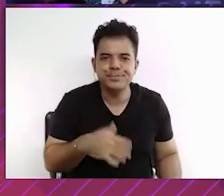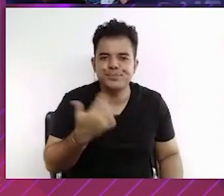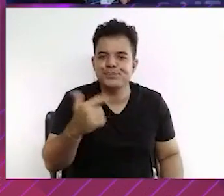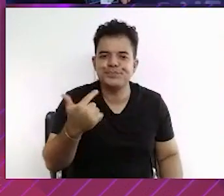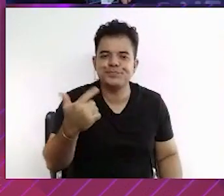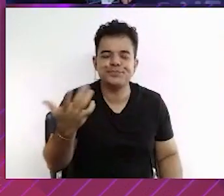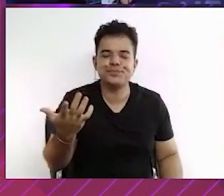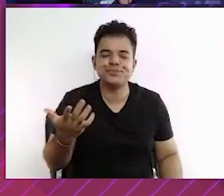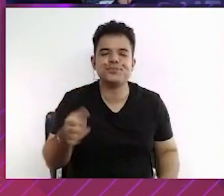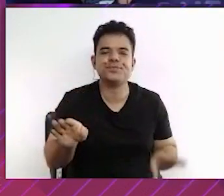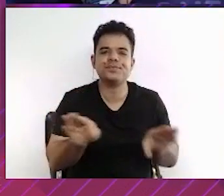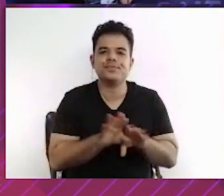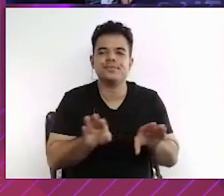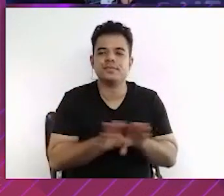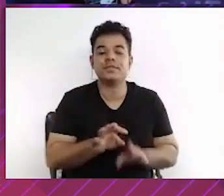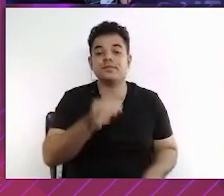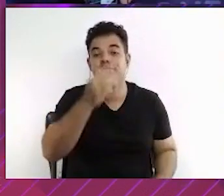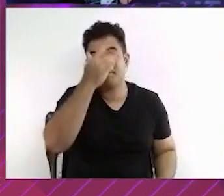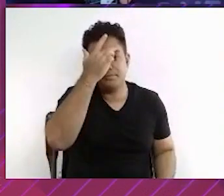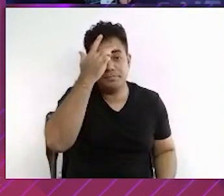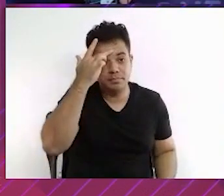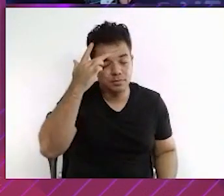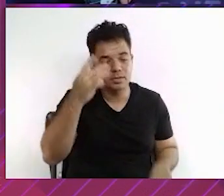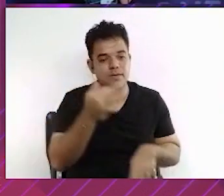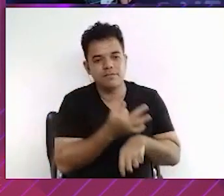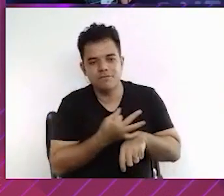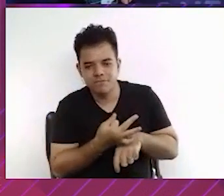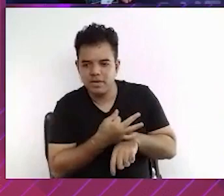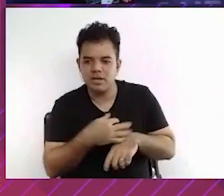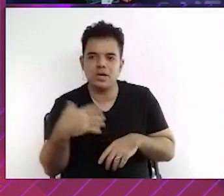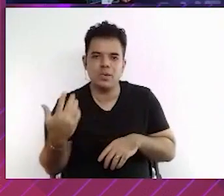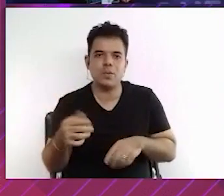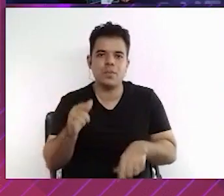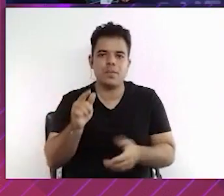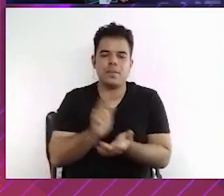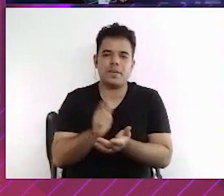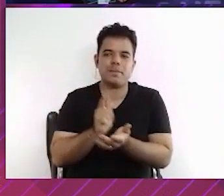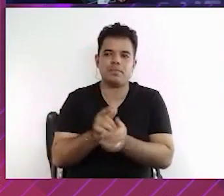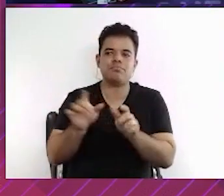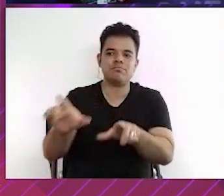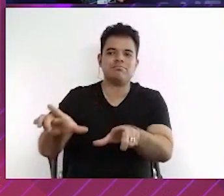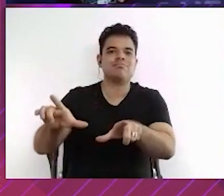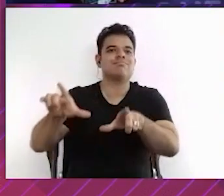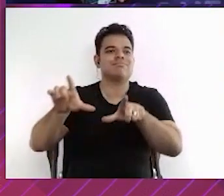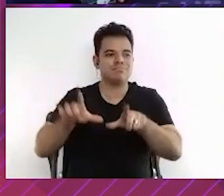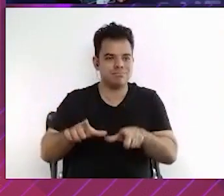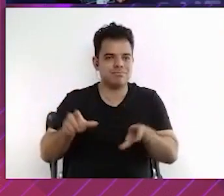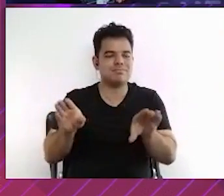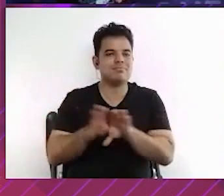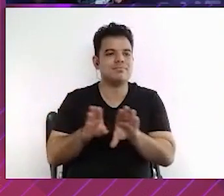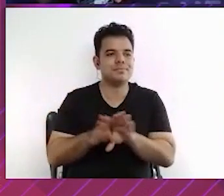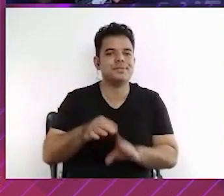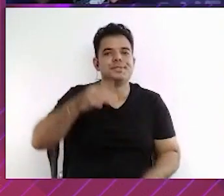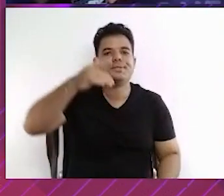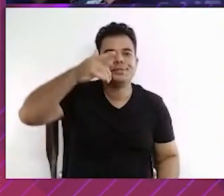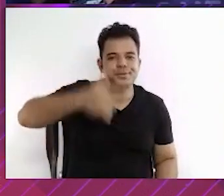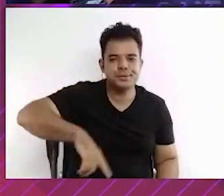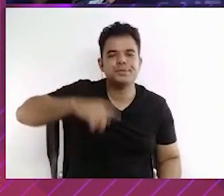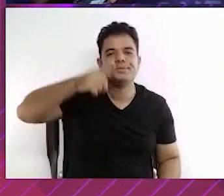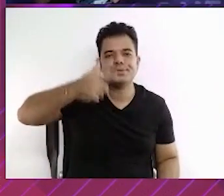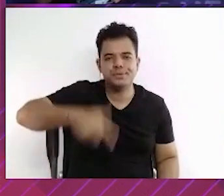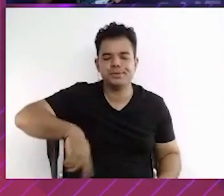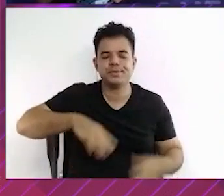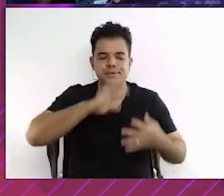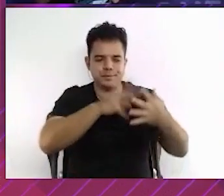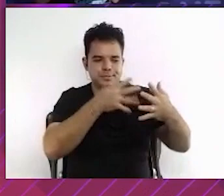que as pessoas estavam de férias ou que estavam de atestado. E muitas vezes eles até acabavam repetindo uma escala do mês anterior.